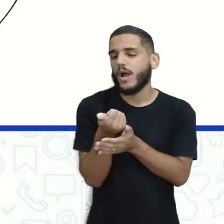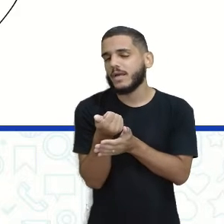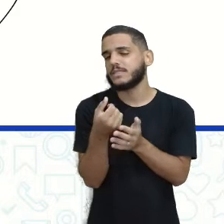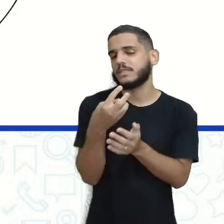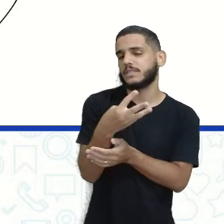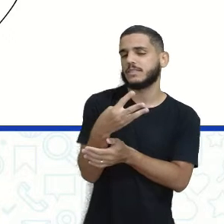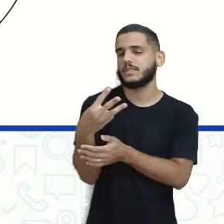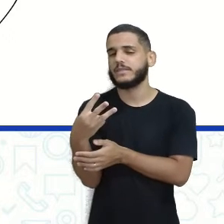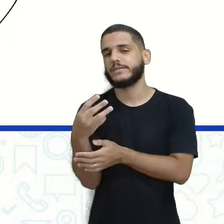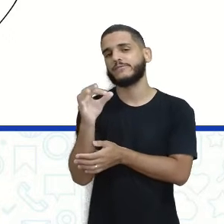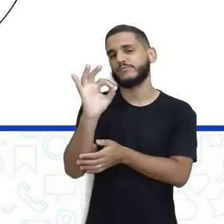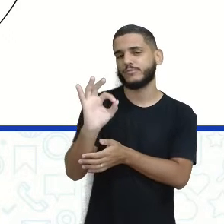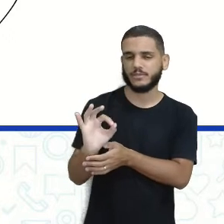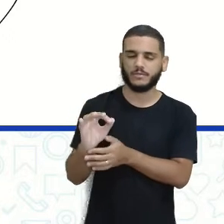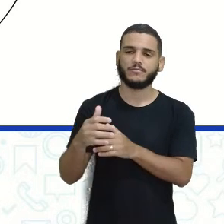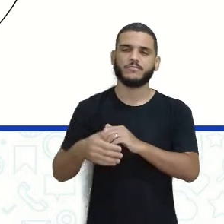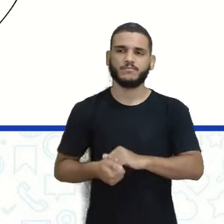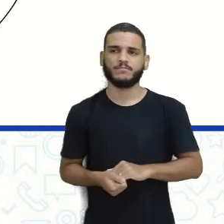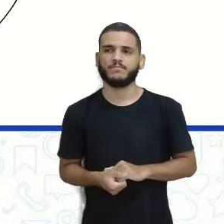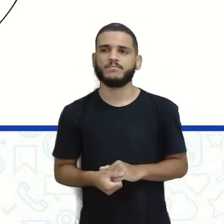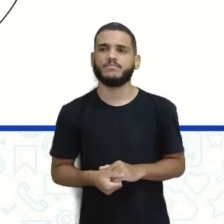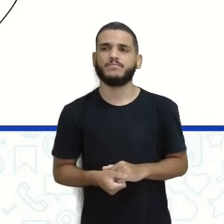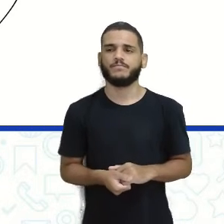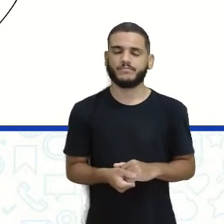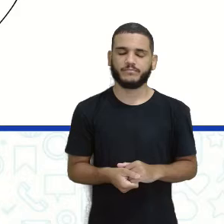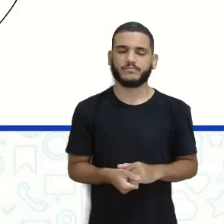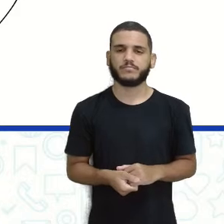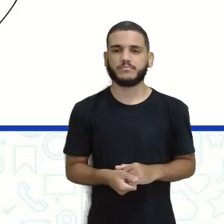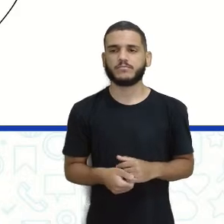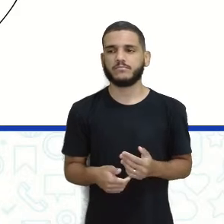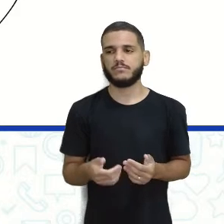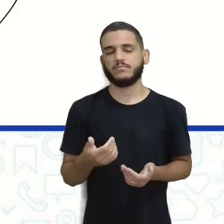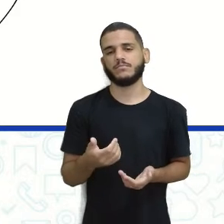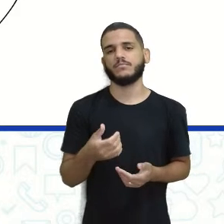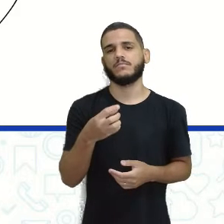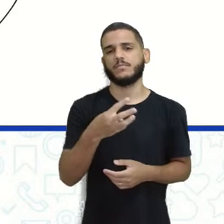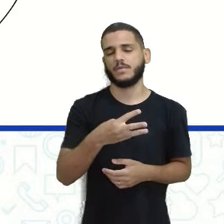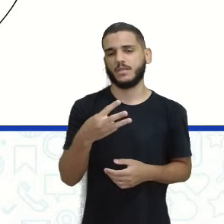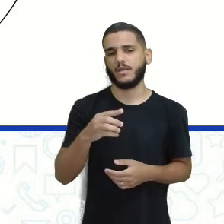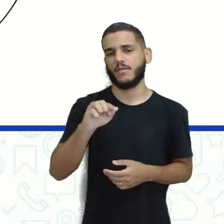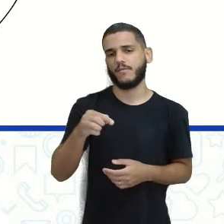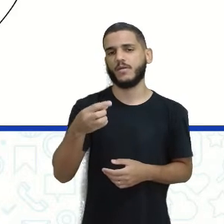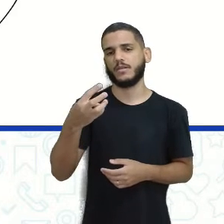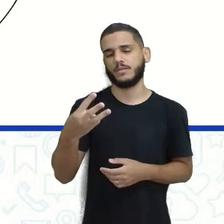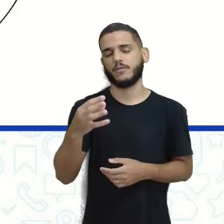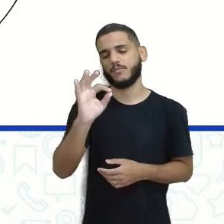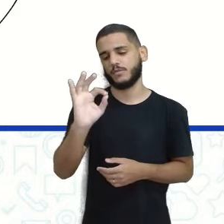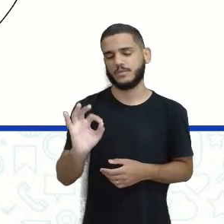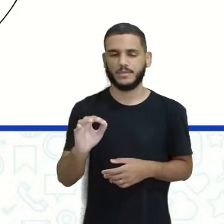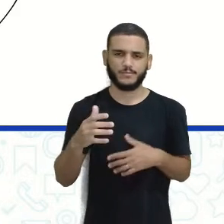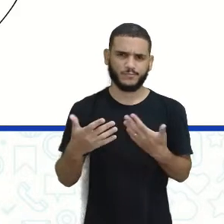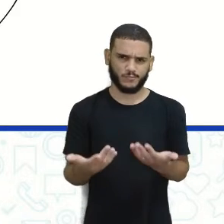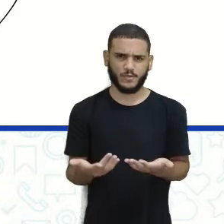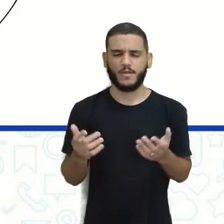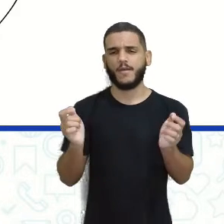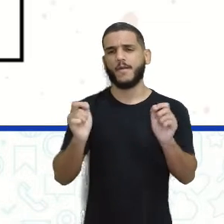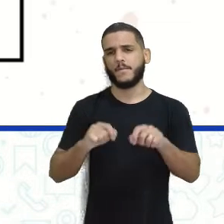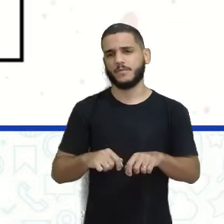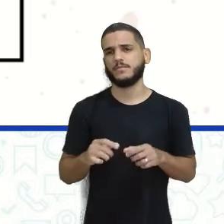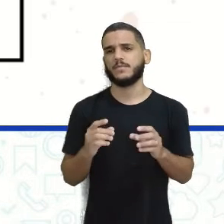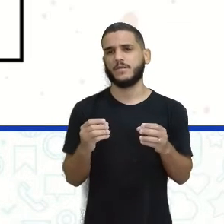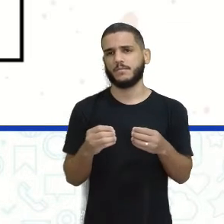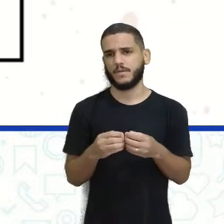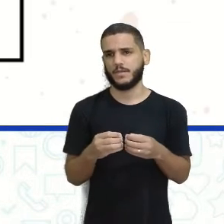é multiplicar por 100, e aí você vê que vai andar 2 casas, 33,3%. Aí, ou 33%